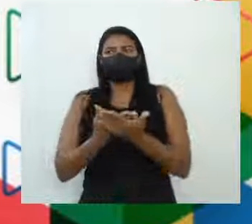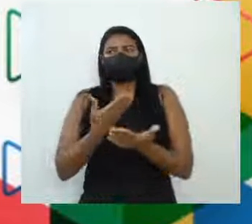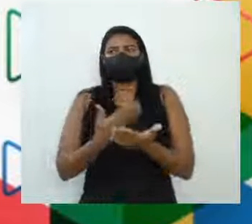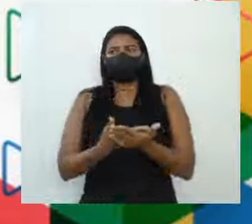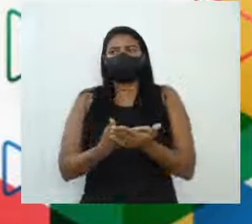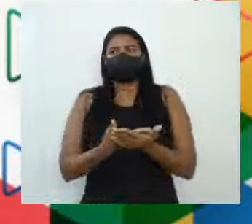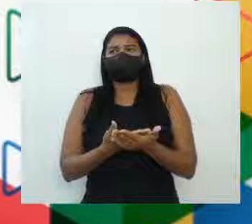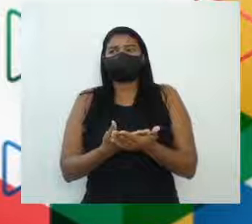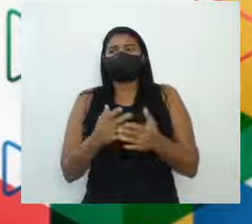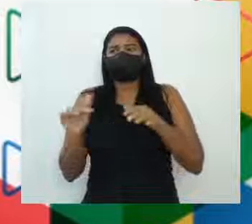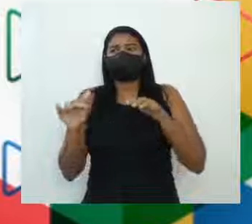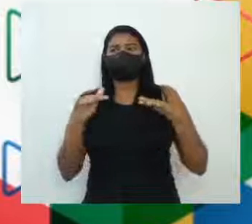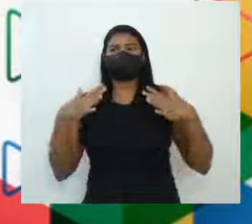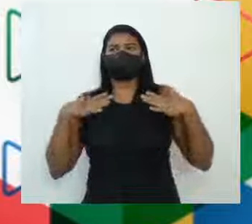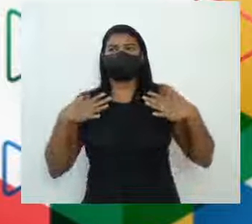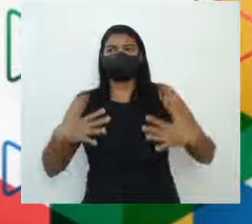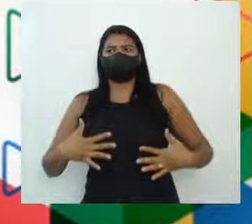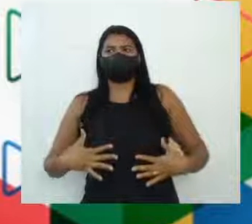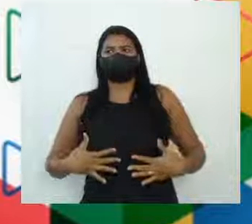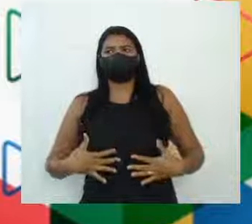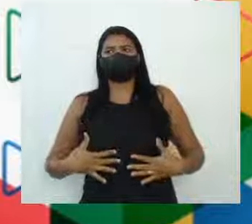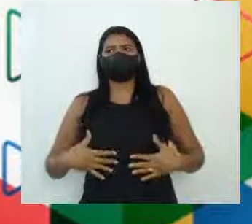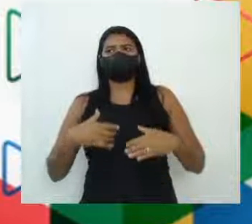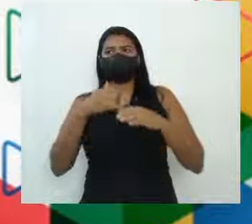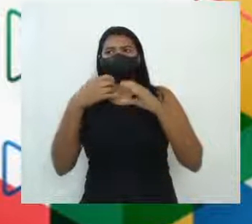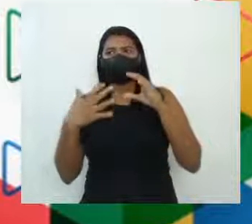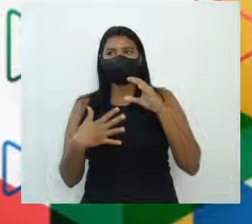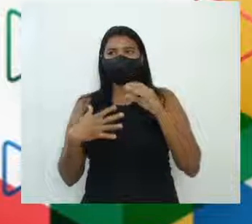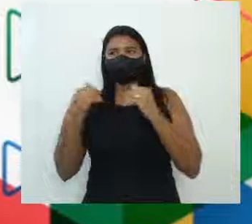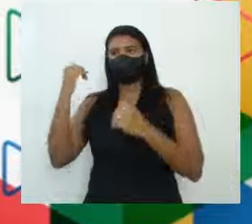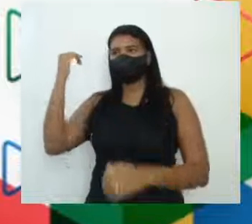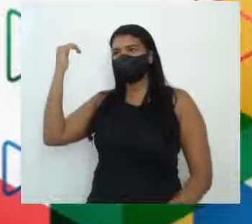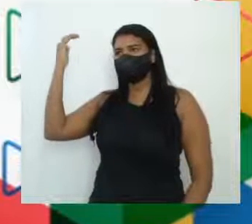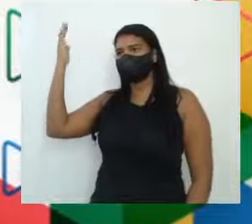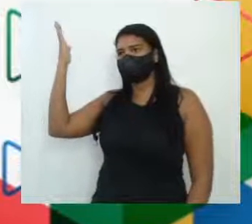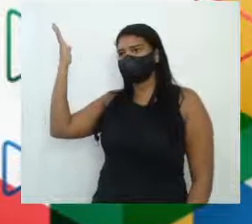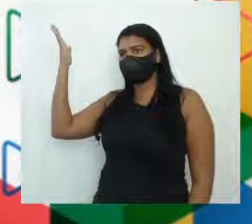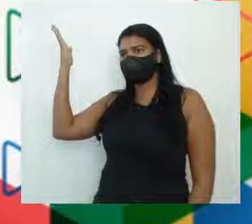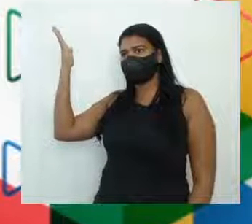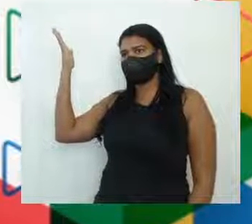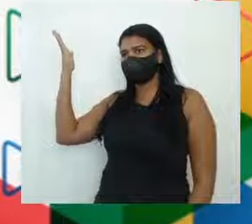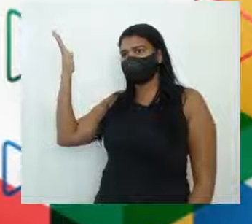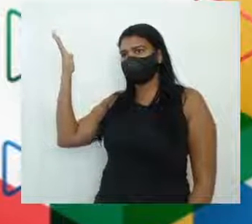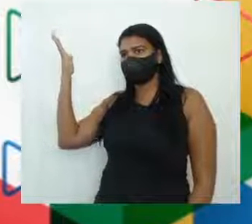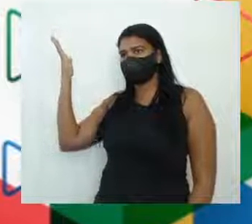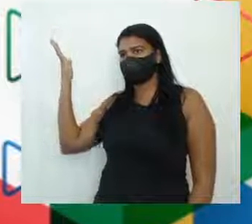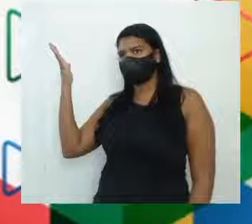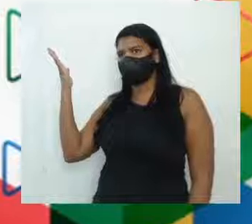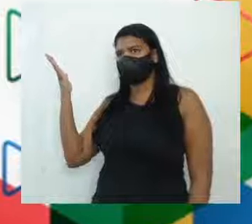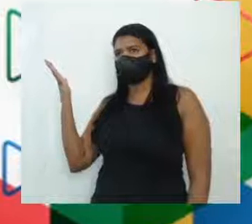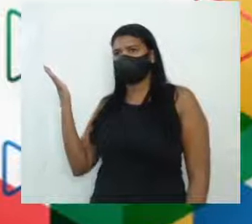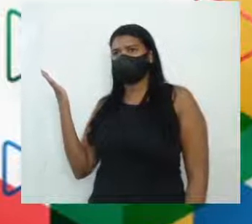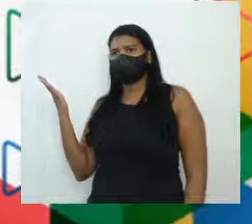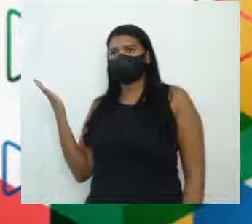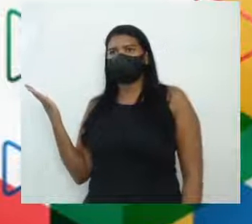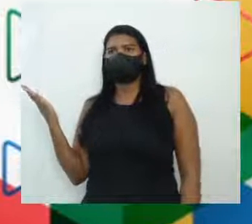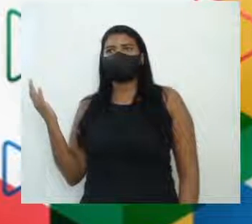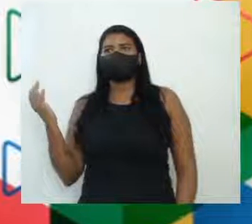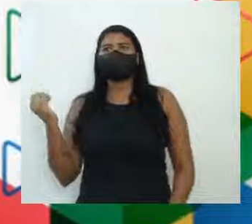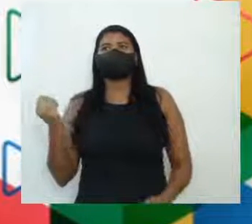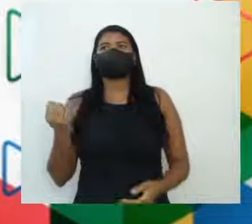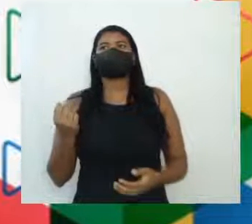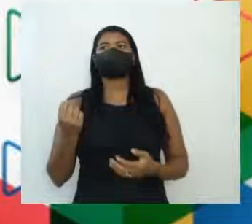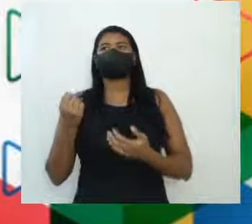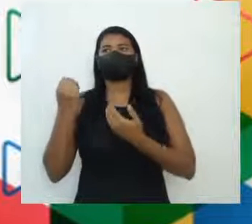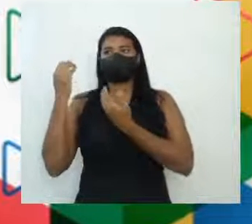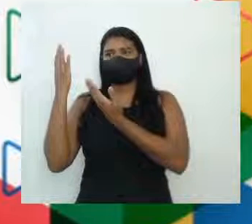corporais, ele os classificou assim. Os movimentos corporais eles podem ser dentro da quinesfera, daqui